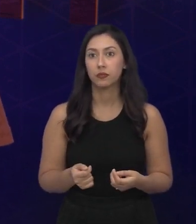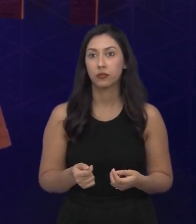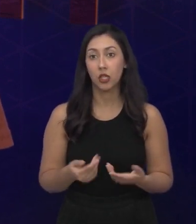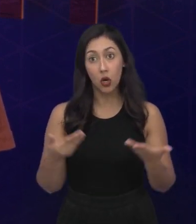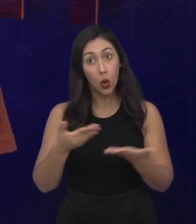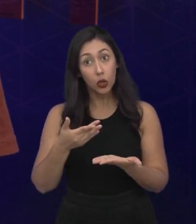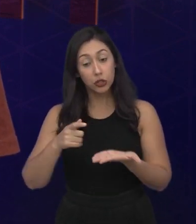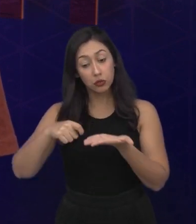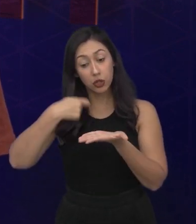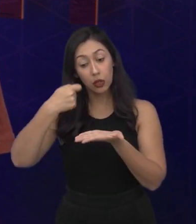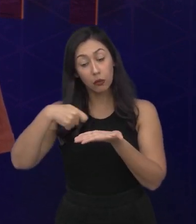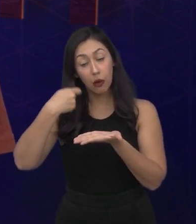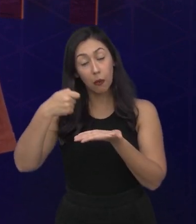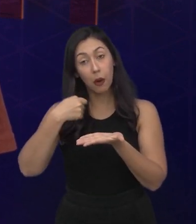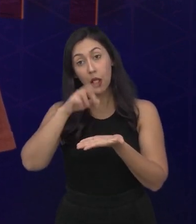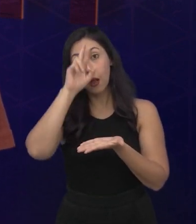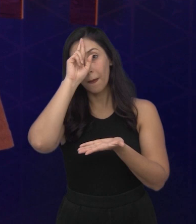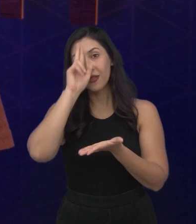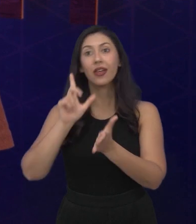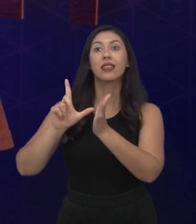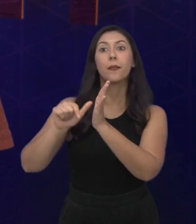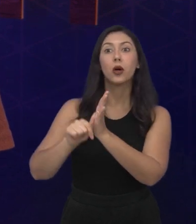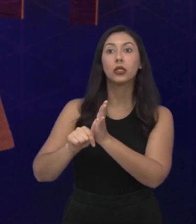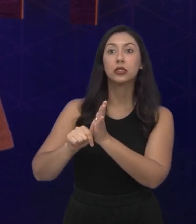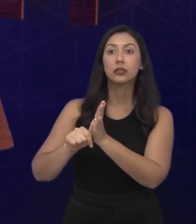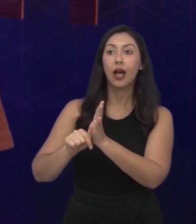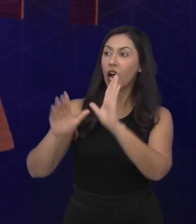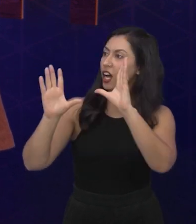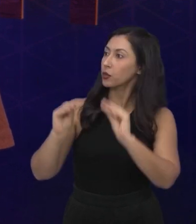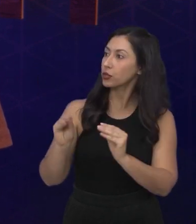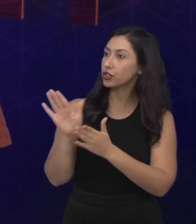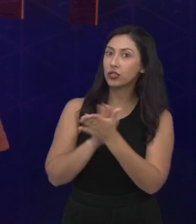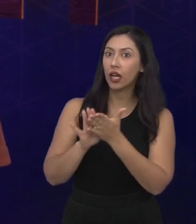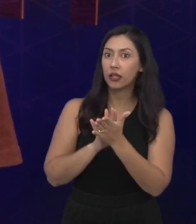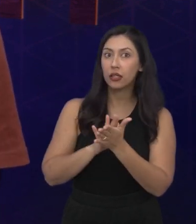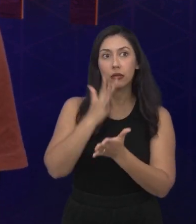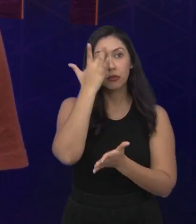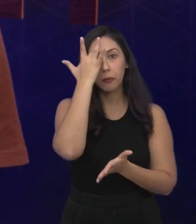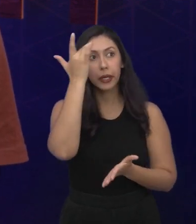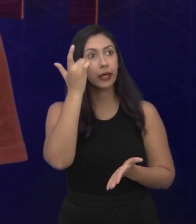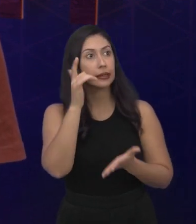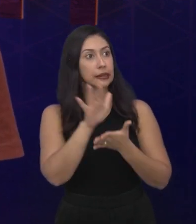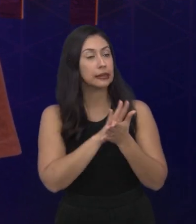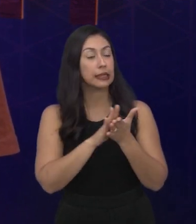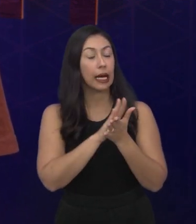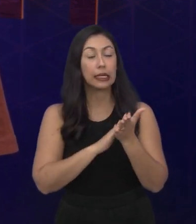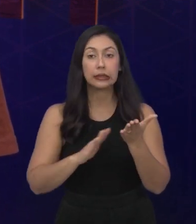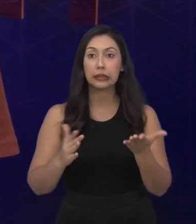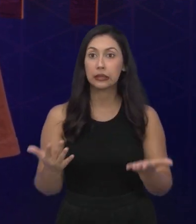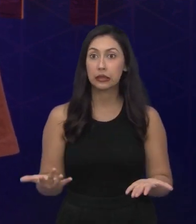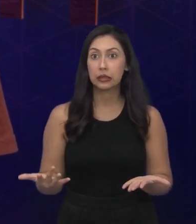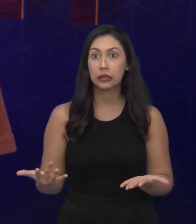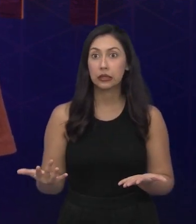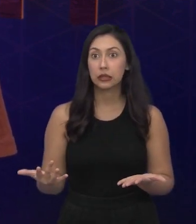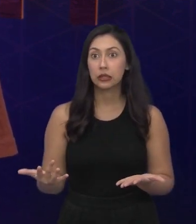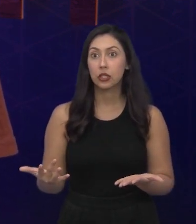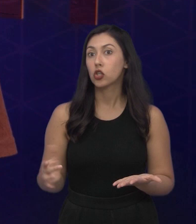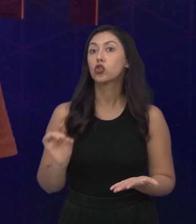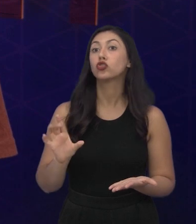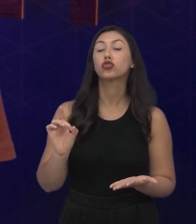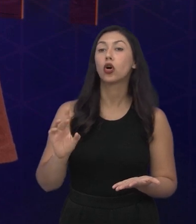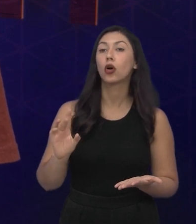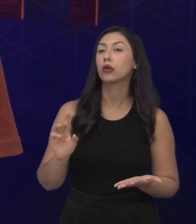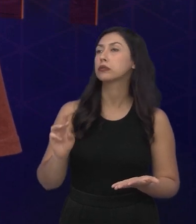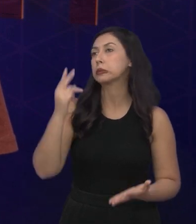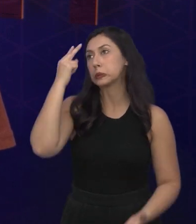ela almoçou, mas chega na janta, ela não tem o que comer e no outro dia de manhã também não. Aí assim, ela vai